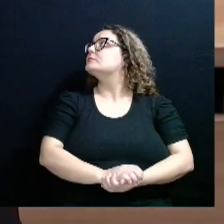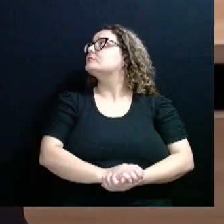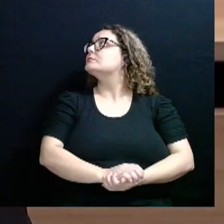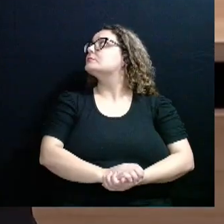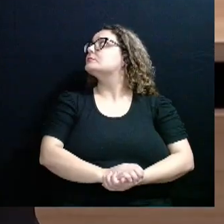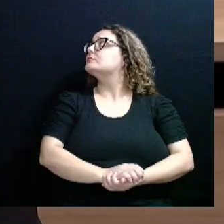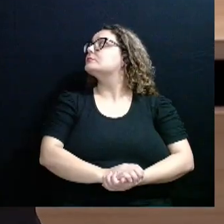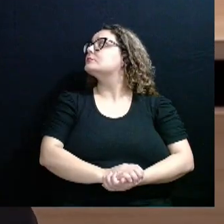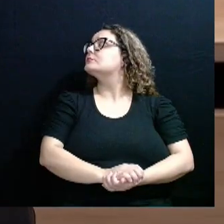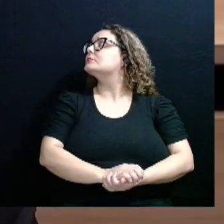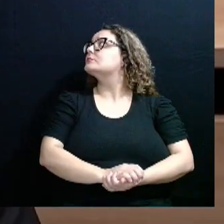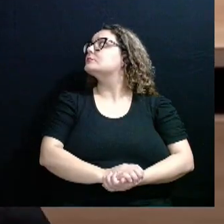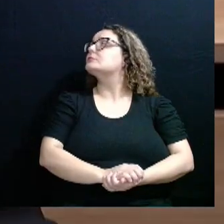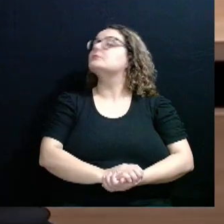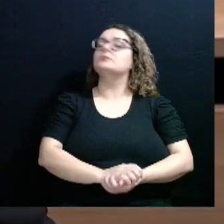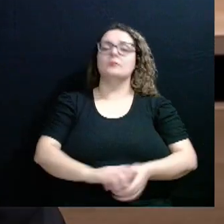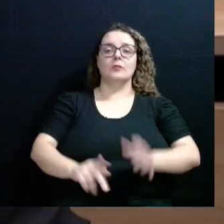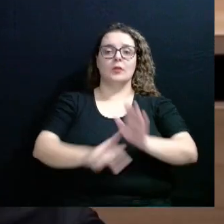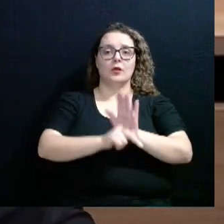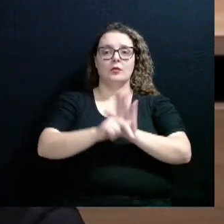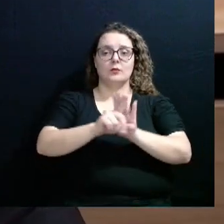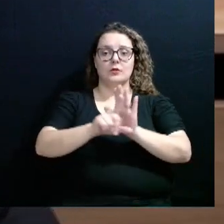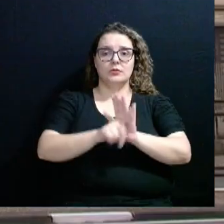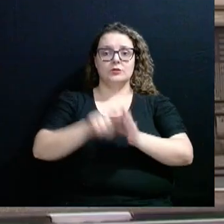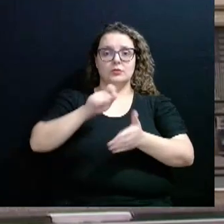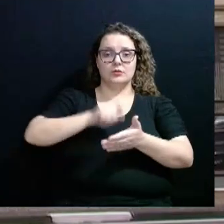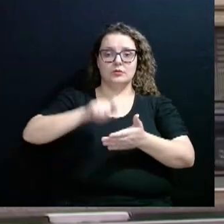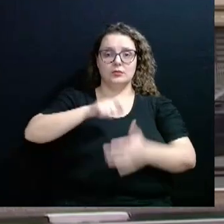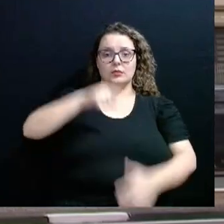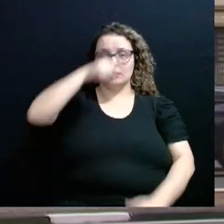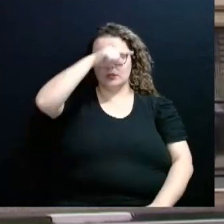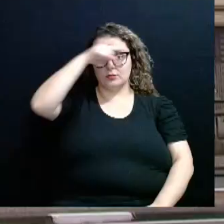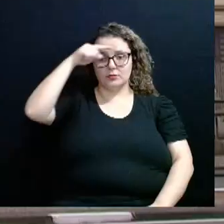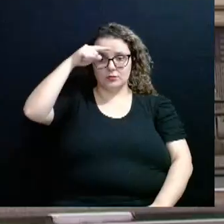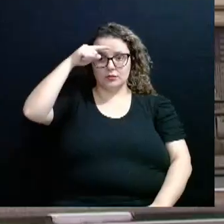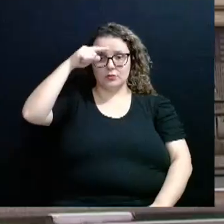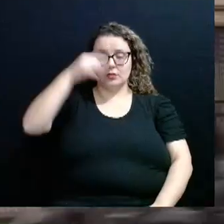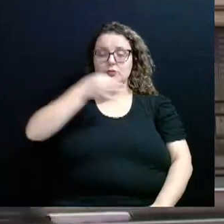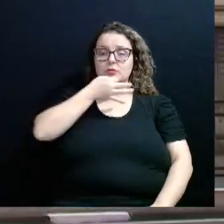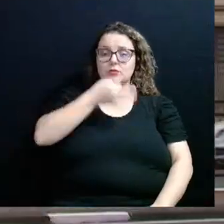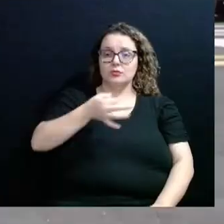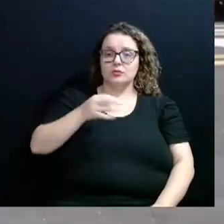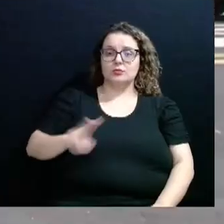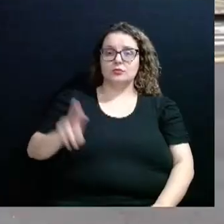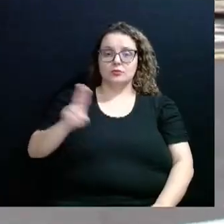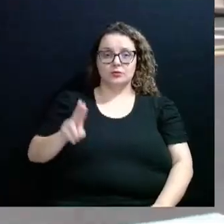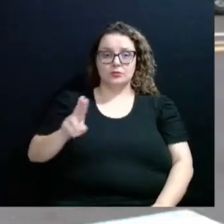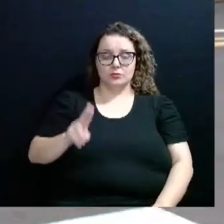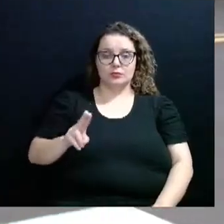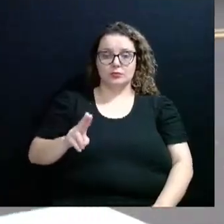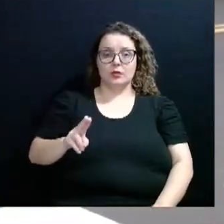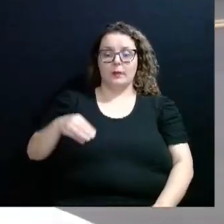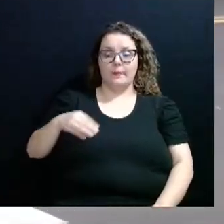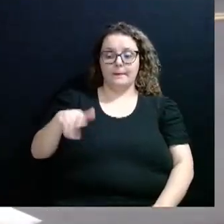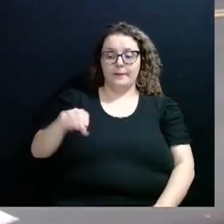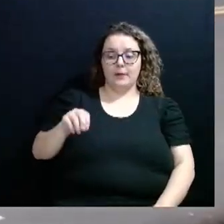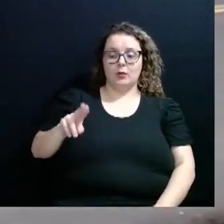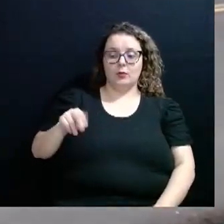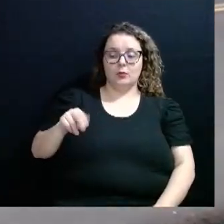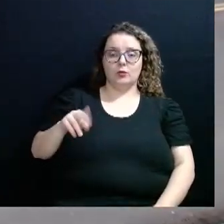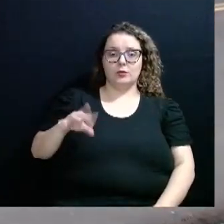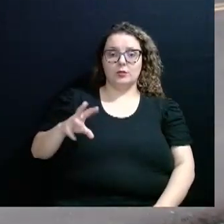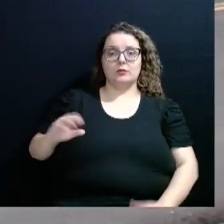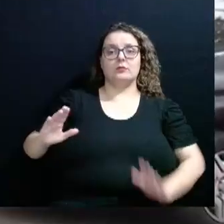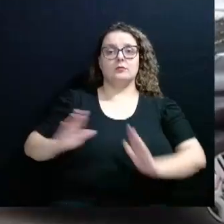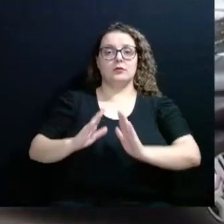O projeto de lei de autoria do vereador Otto Alejandro sugere a implantação de mão única nas vias em frente às instituições de ensino